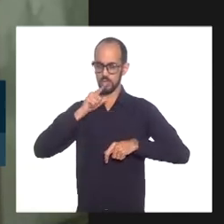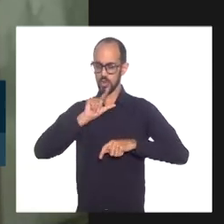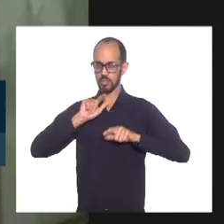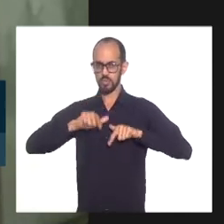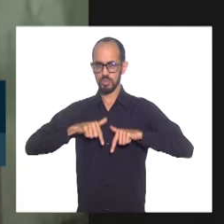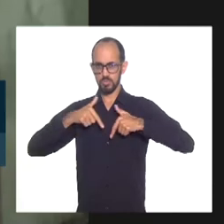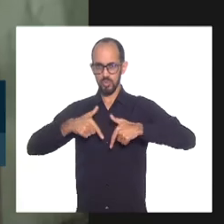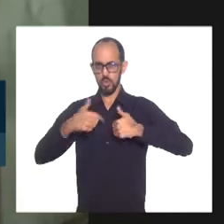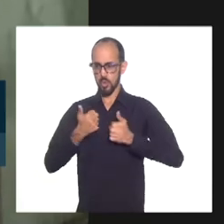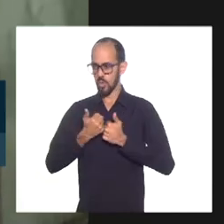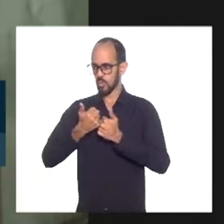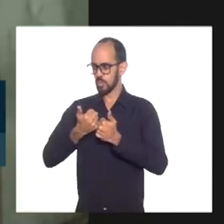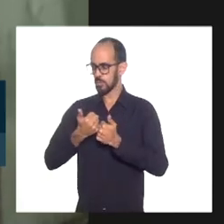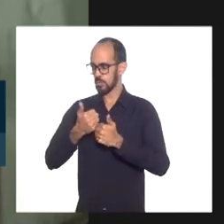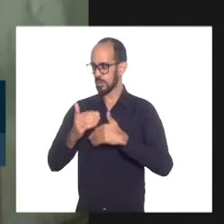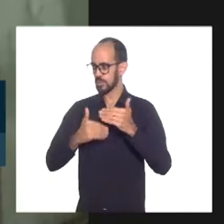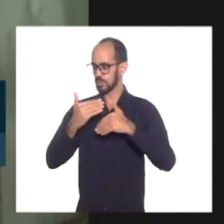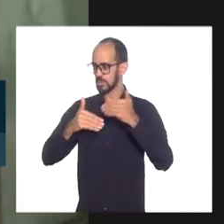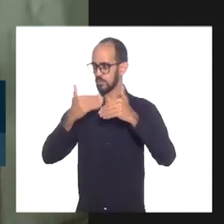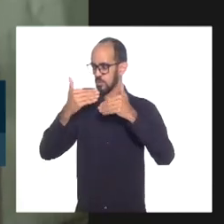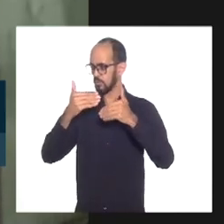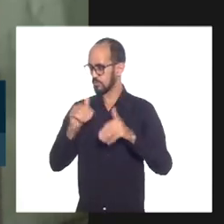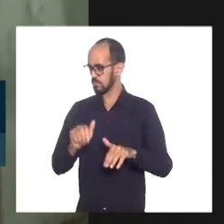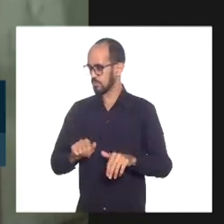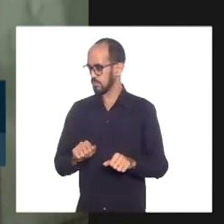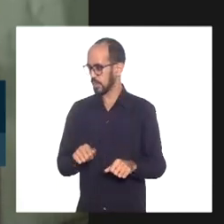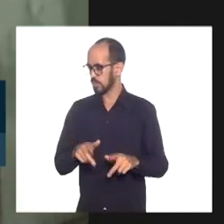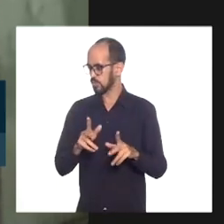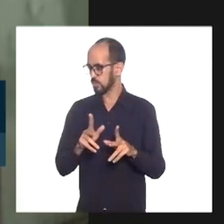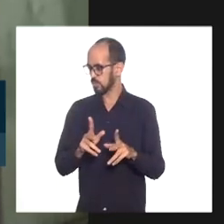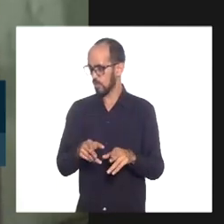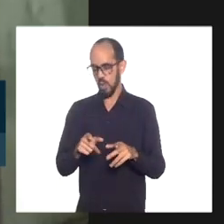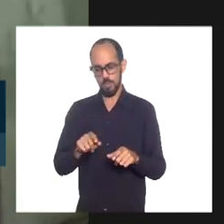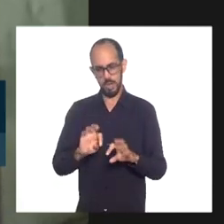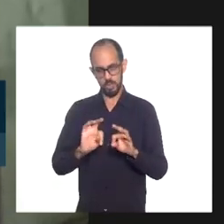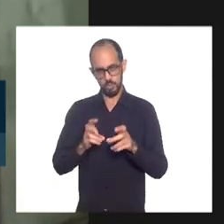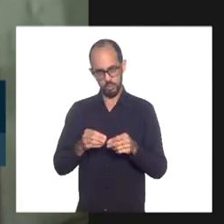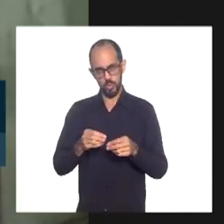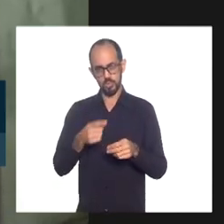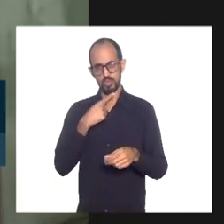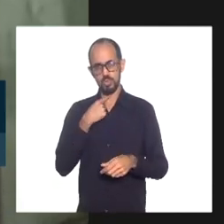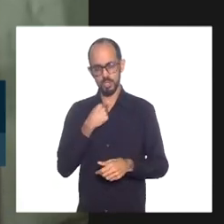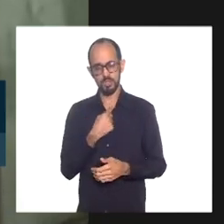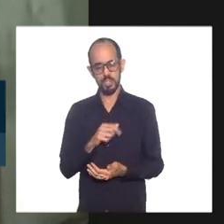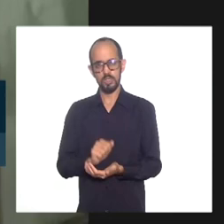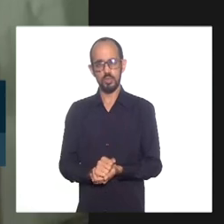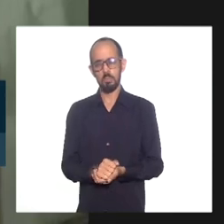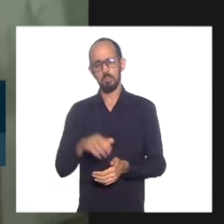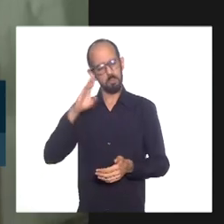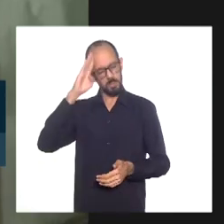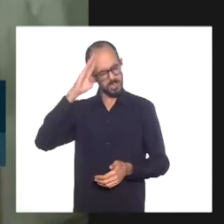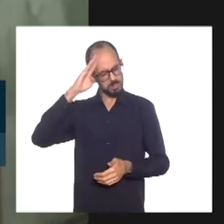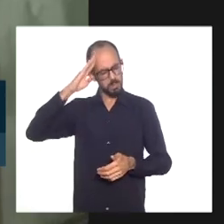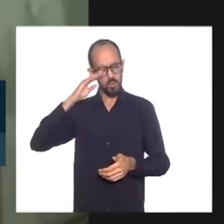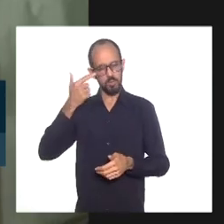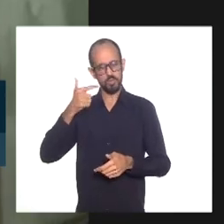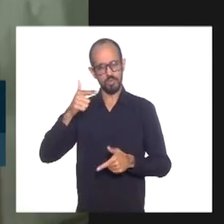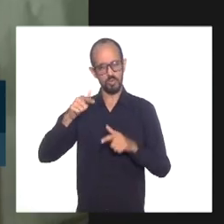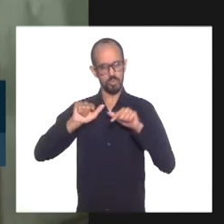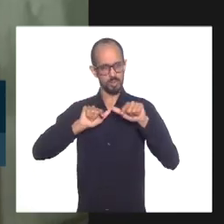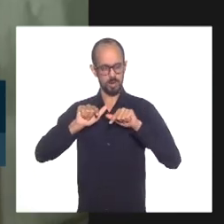ainda mais para esse desenvolvimento tão desejado por todos, principalmente por aqueles que estão